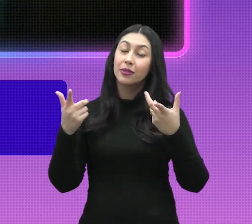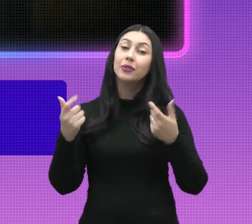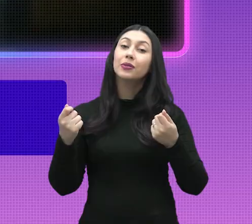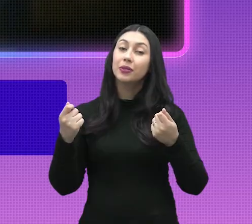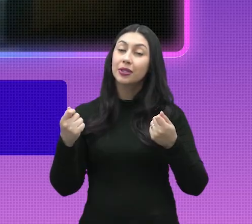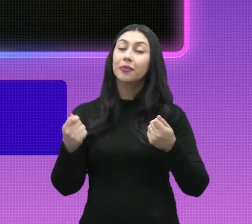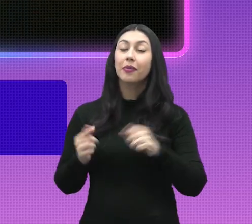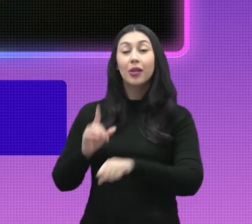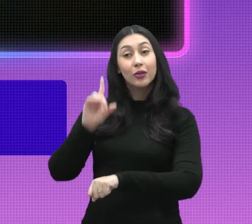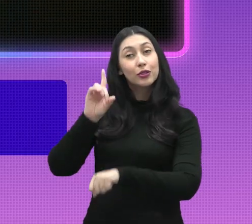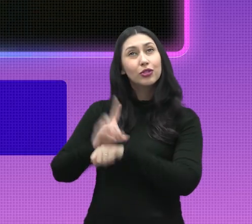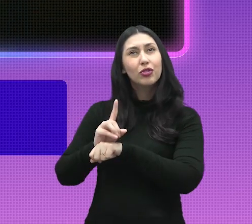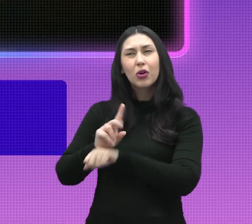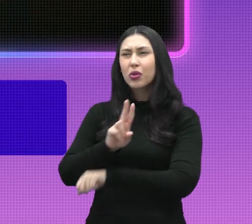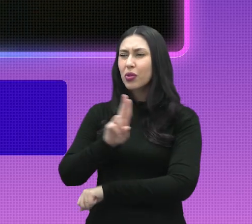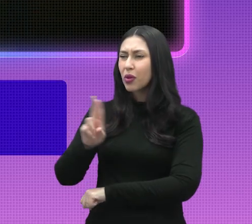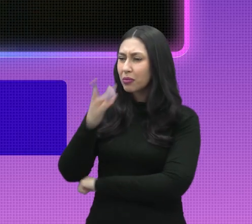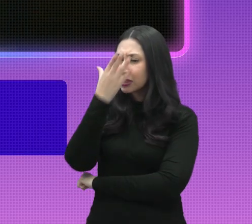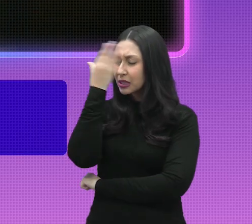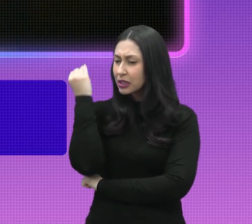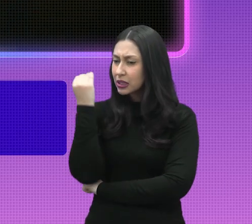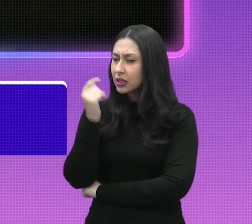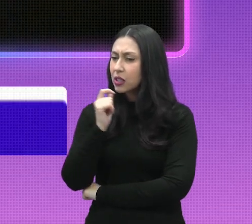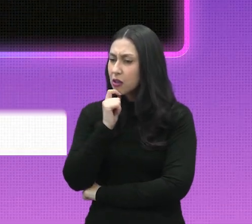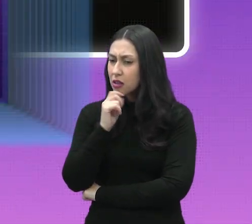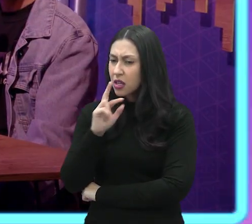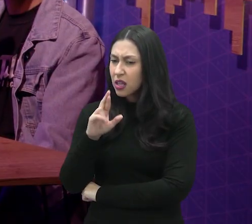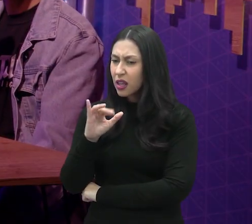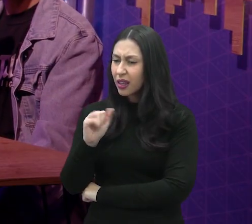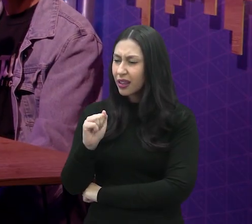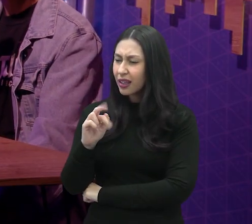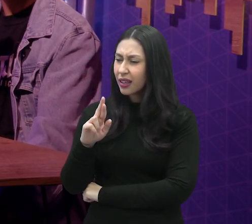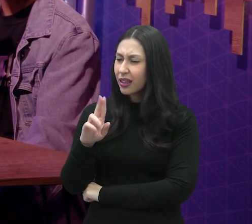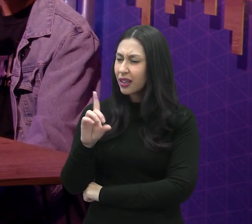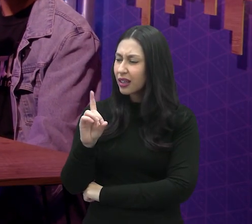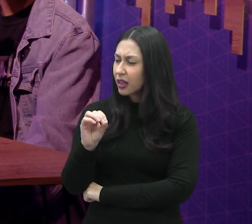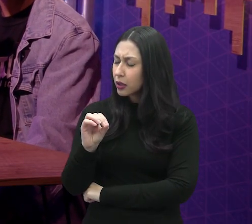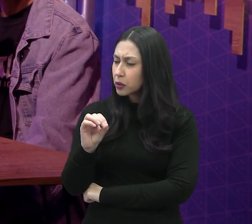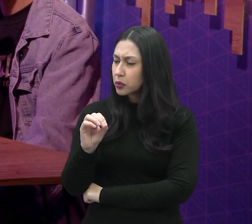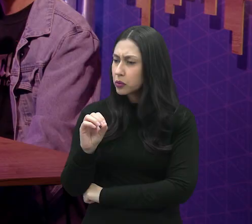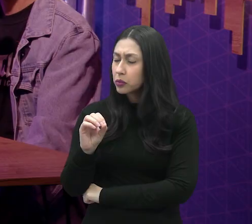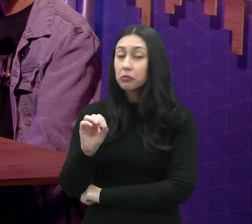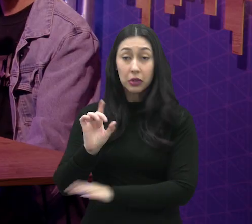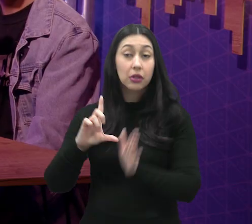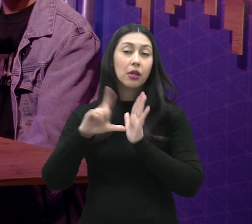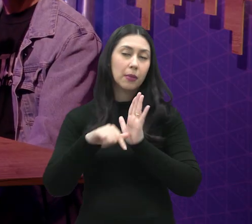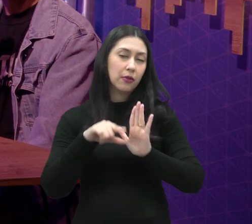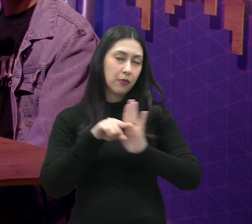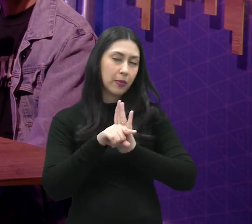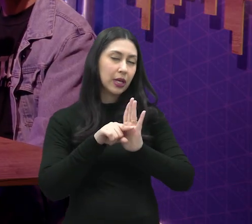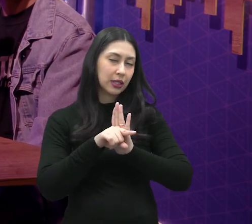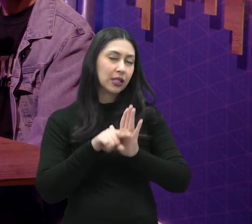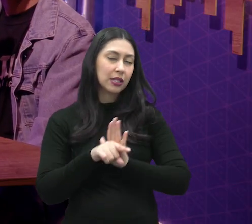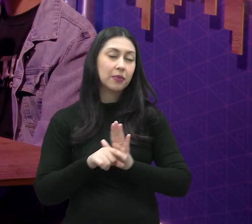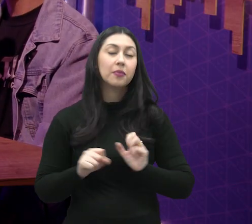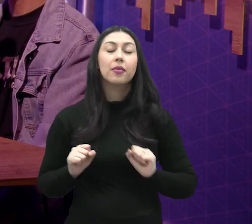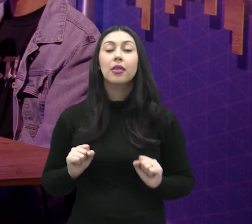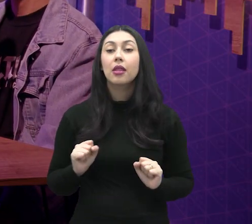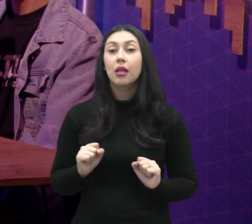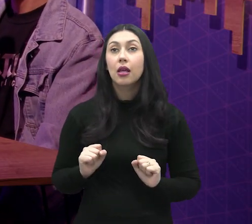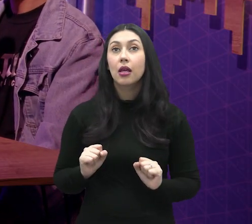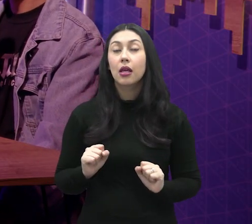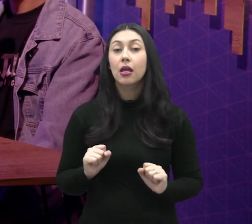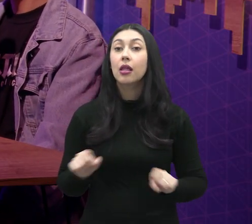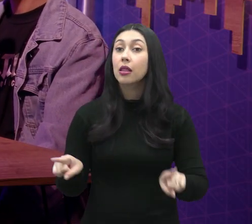assim. O diretor, que me fugiu o nome, acho que é o Ricardo Waddington, vou consultar aqui para falar certo para